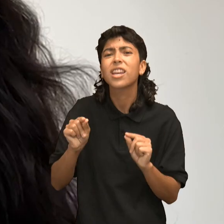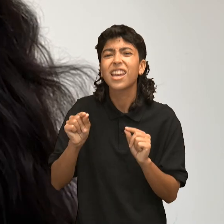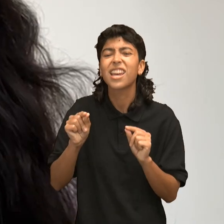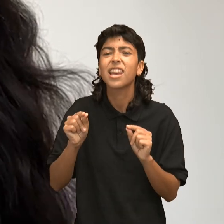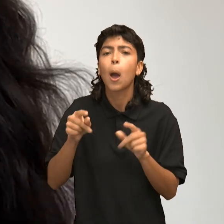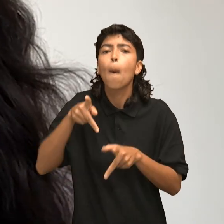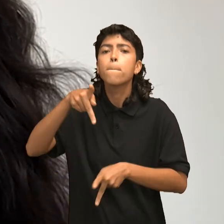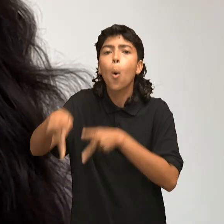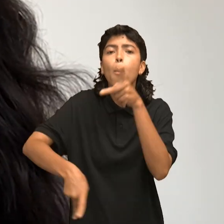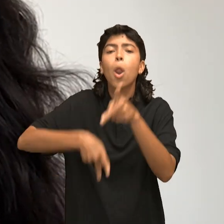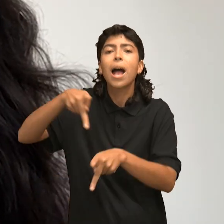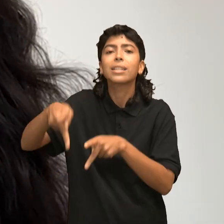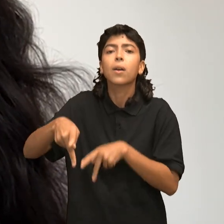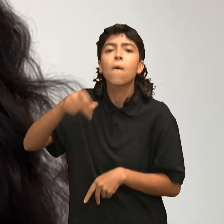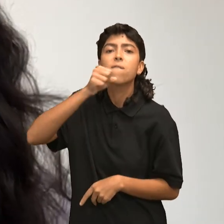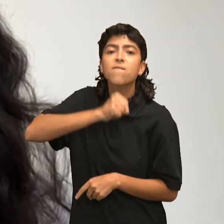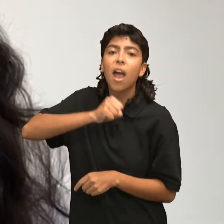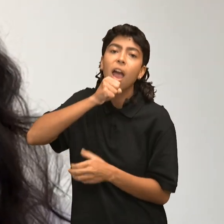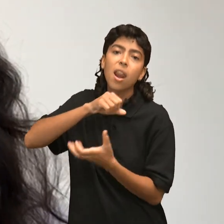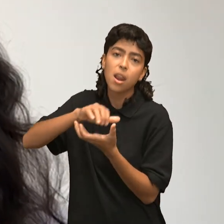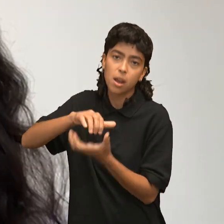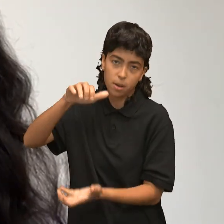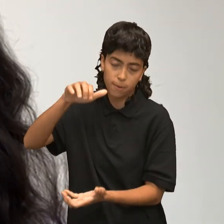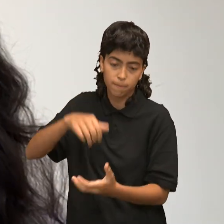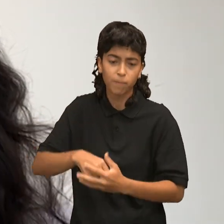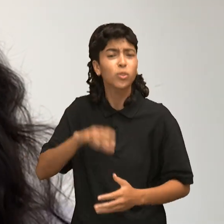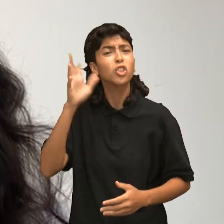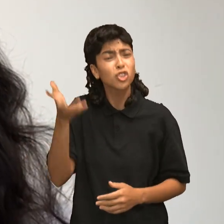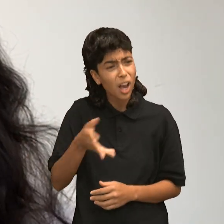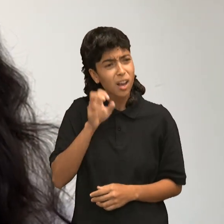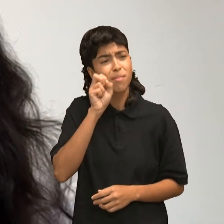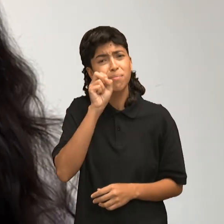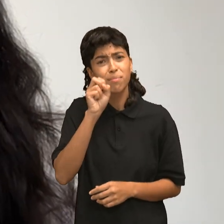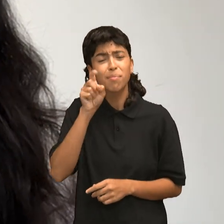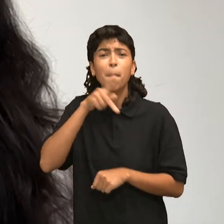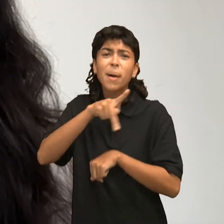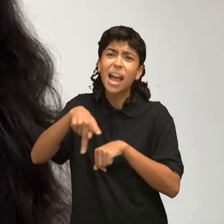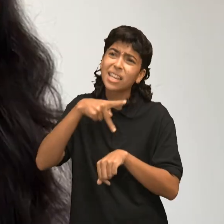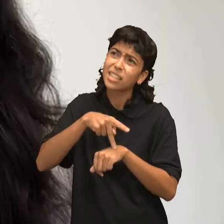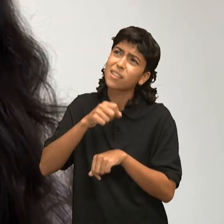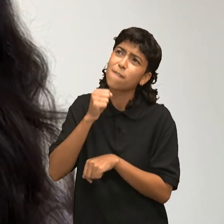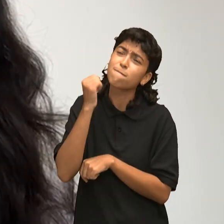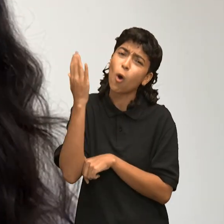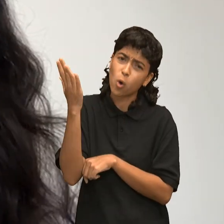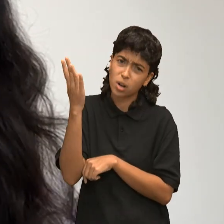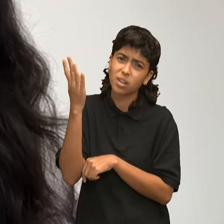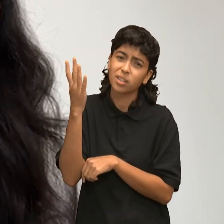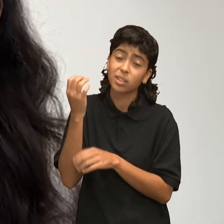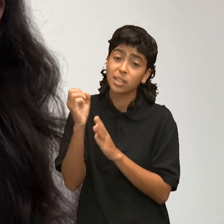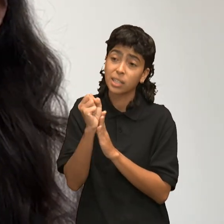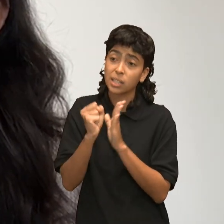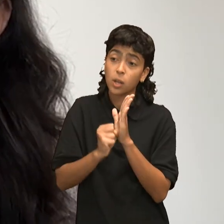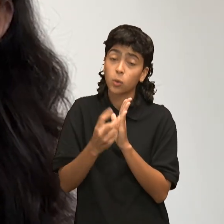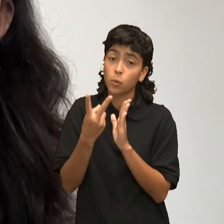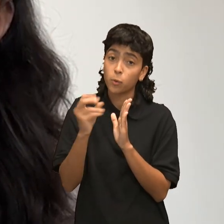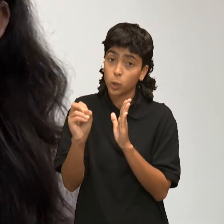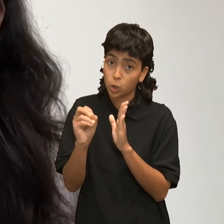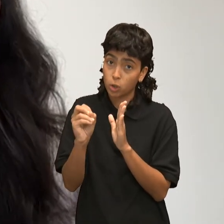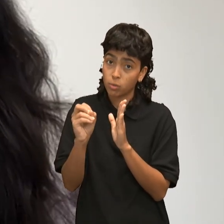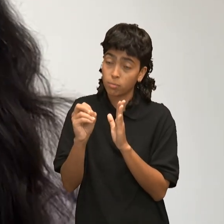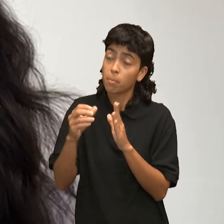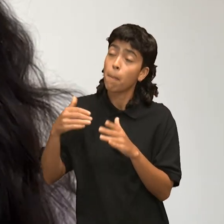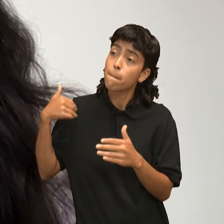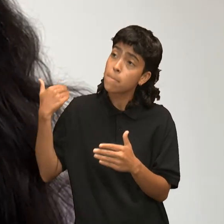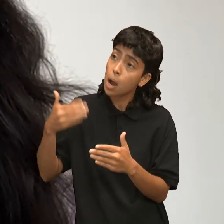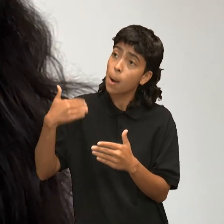populacional. Ele já tem sido observado em países desenvolvidos desde o século XX e nos últimos